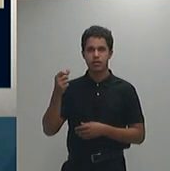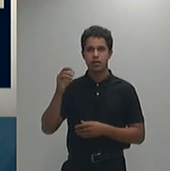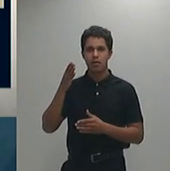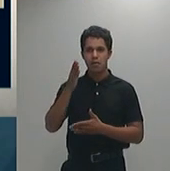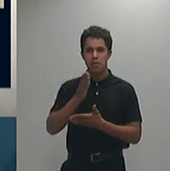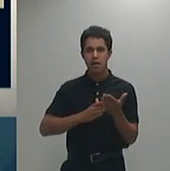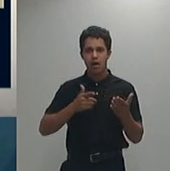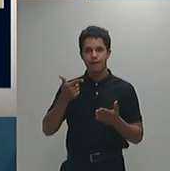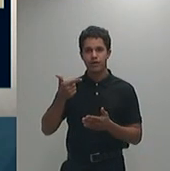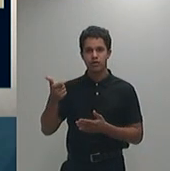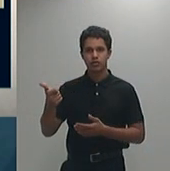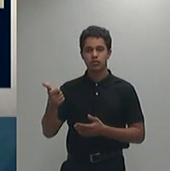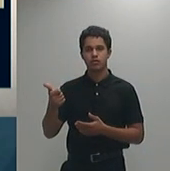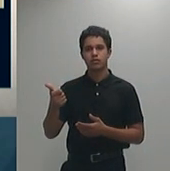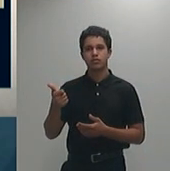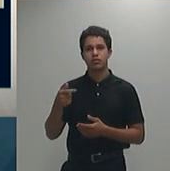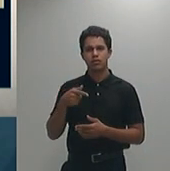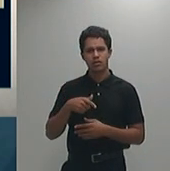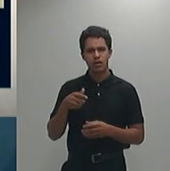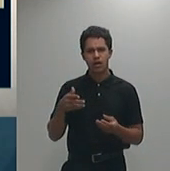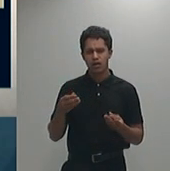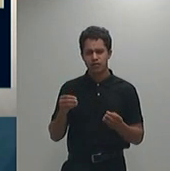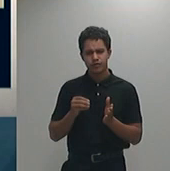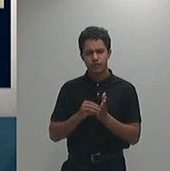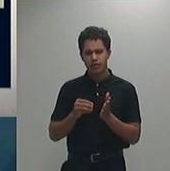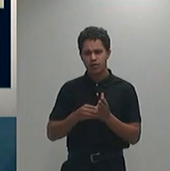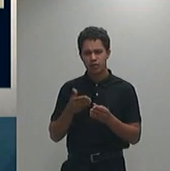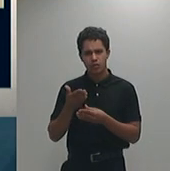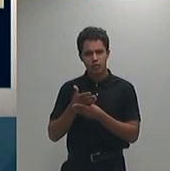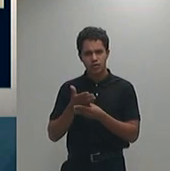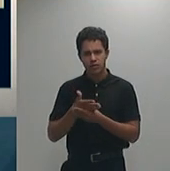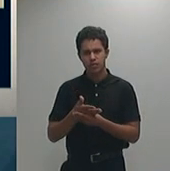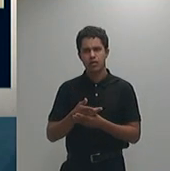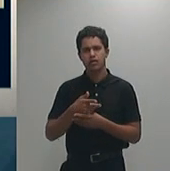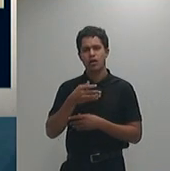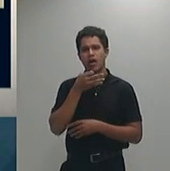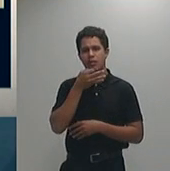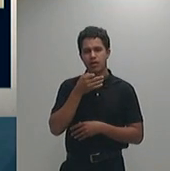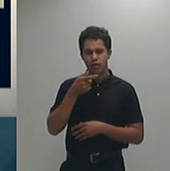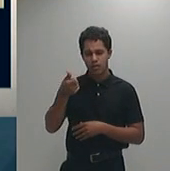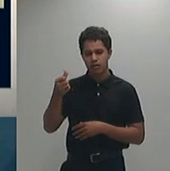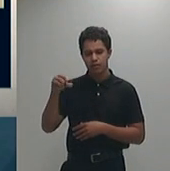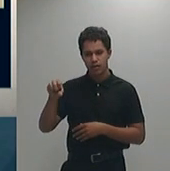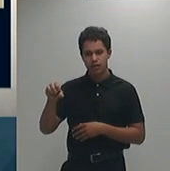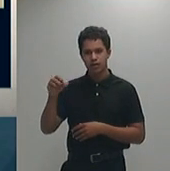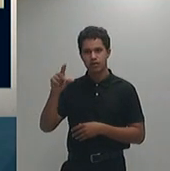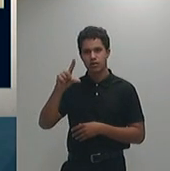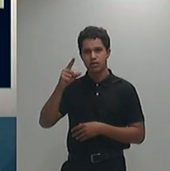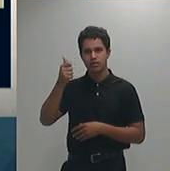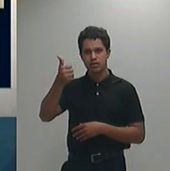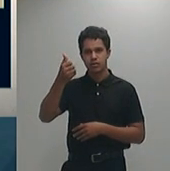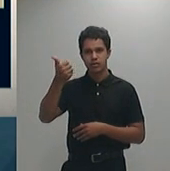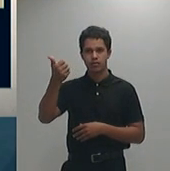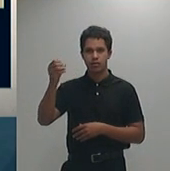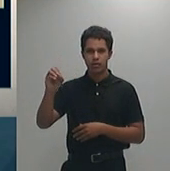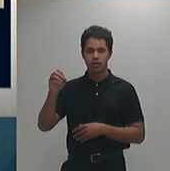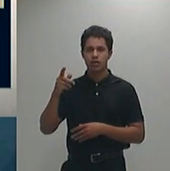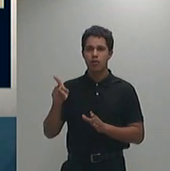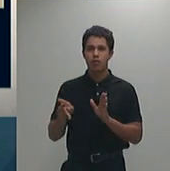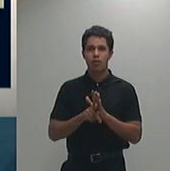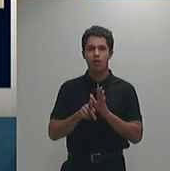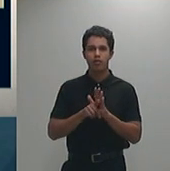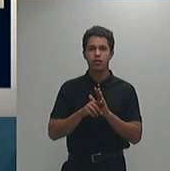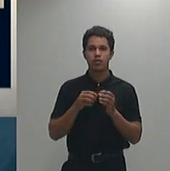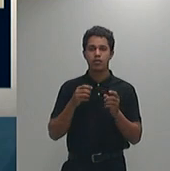EA extinção dos procedimentos arbitrais 93 110 nos termos do voto do